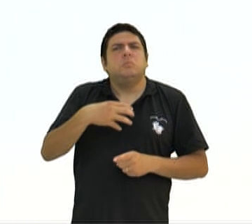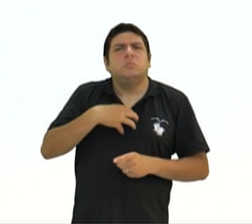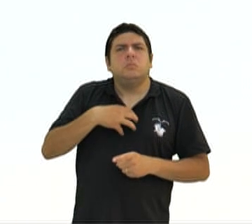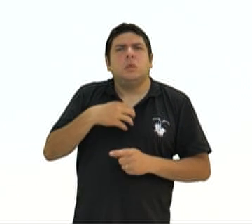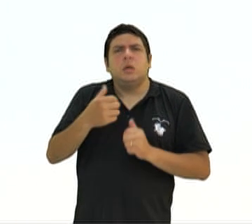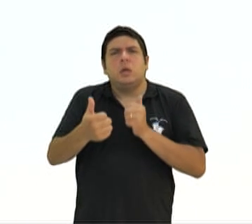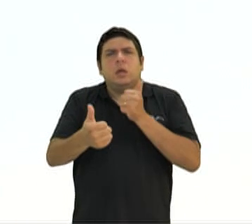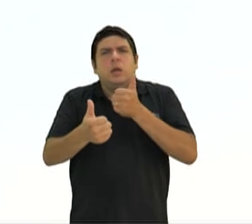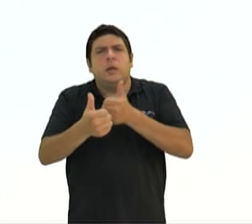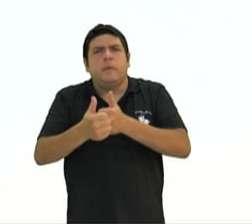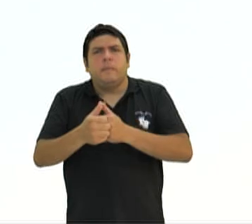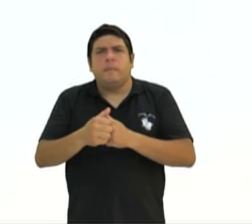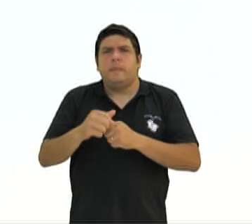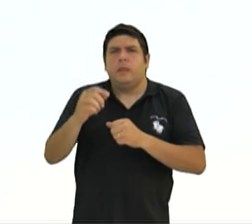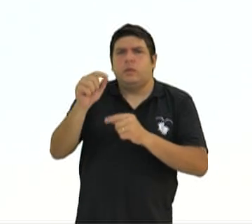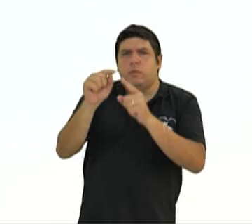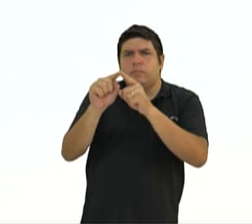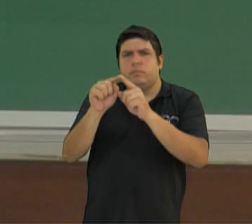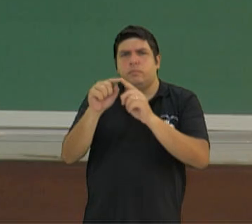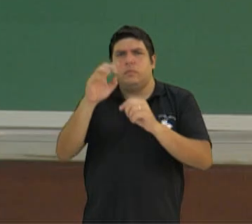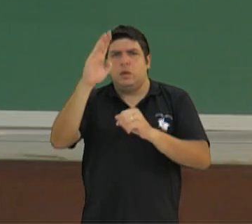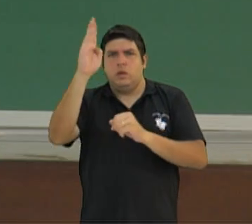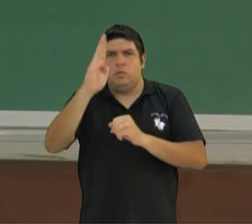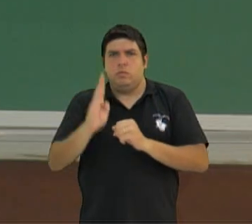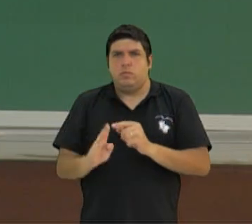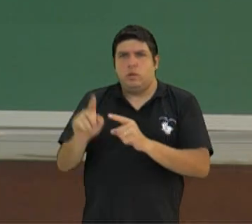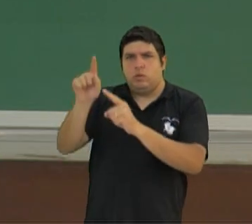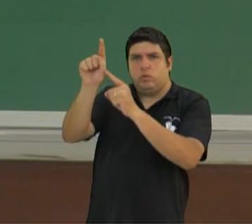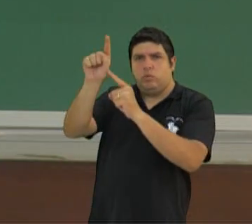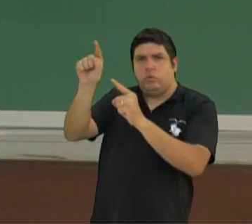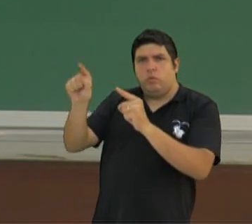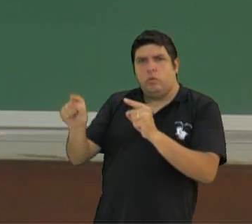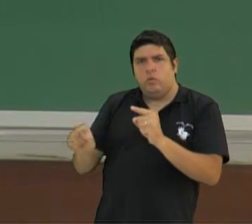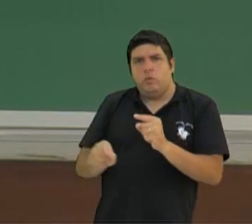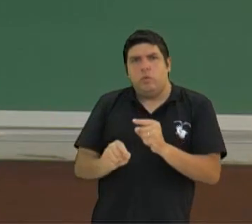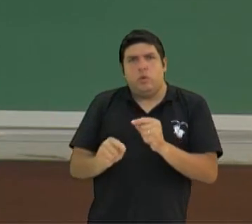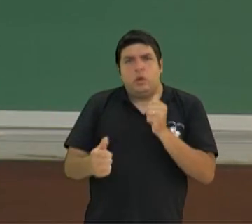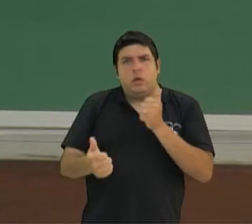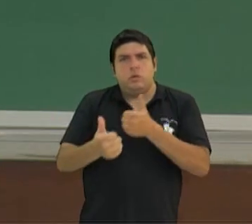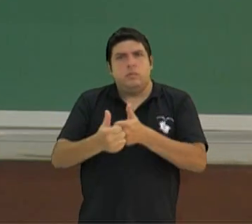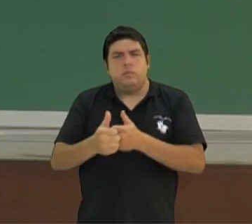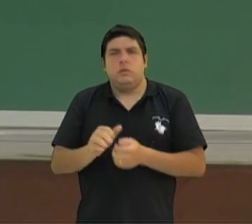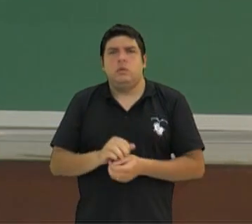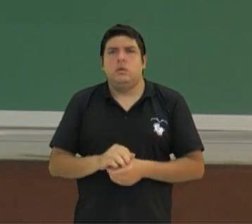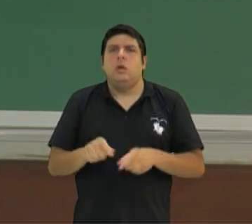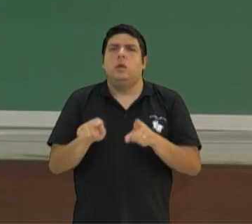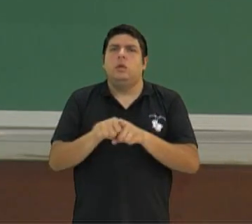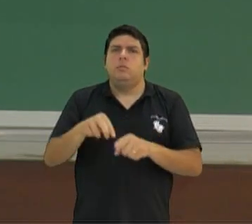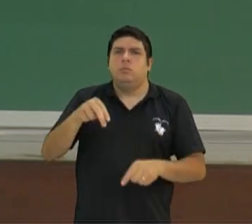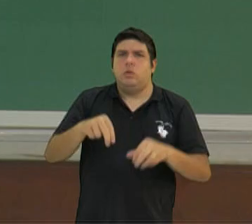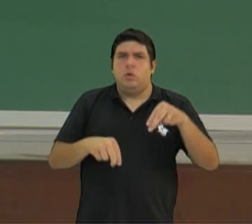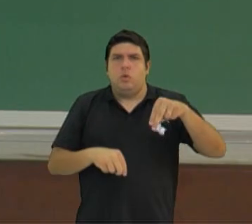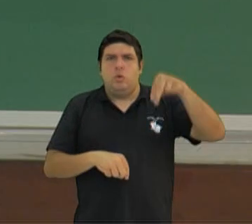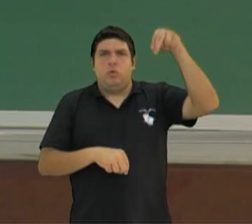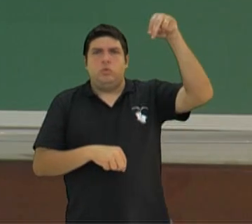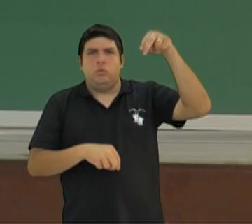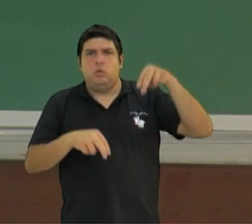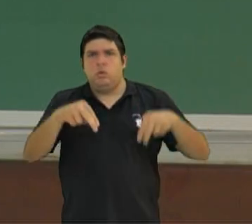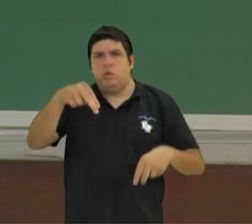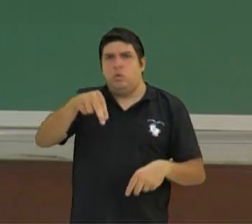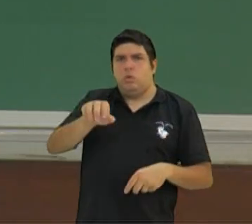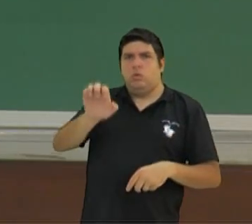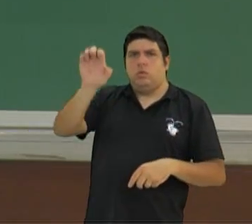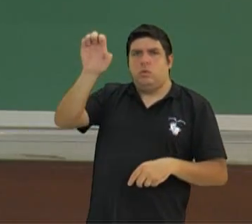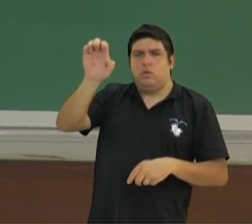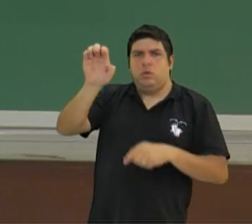área aqui mais industrializada, e os estados ali da região norte, nordeste e centro-oeste com